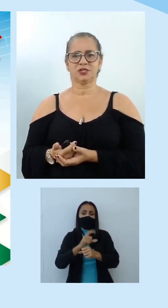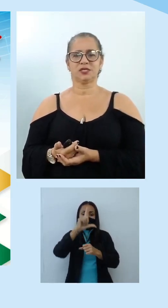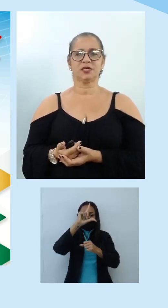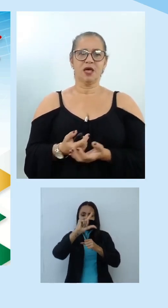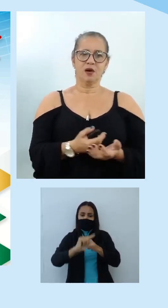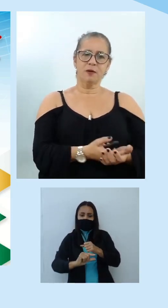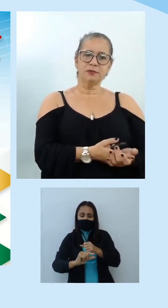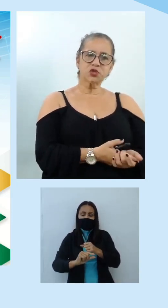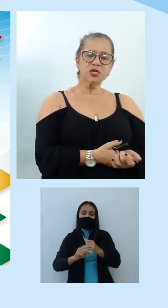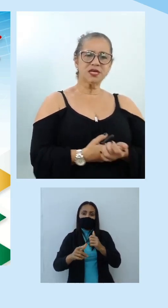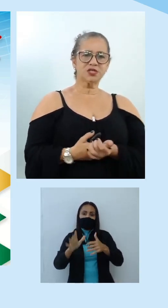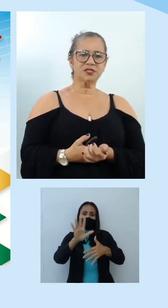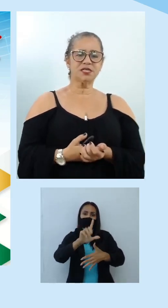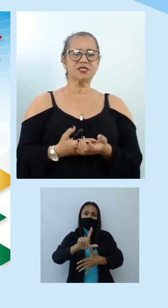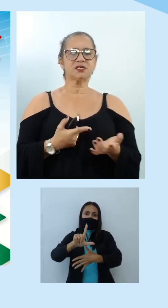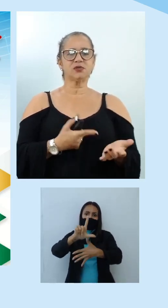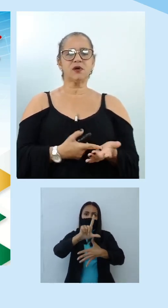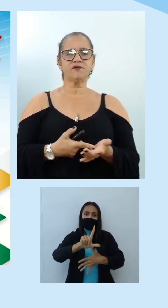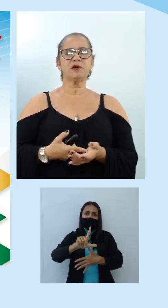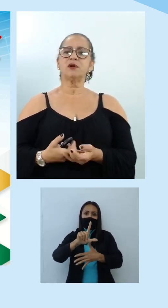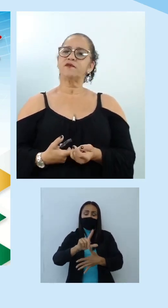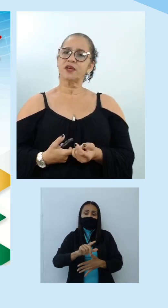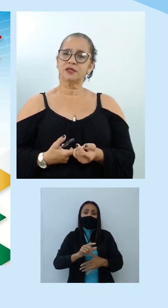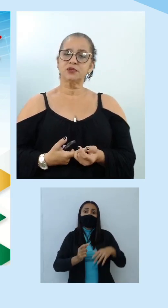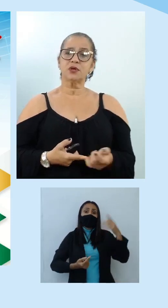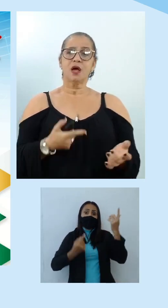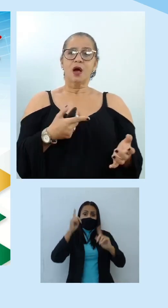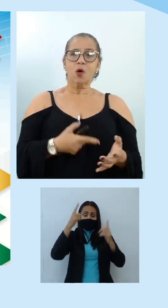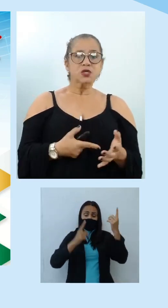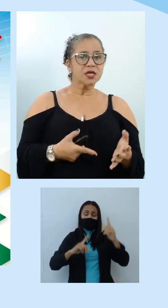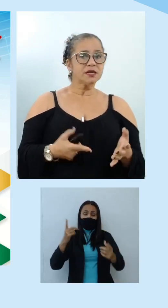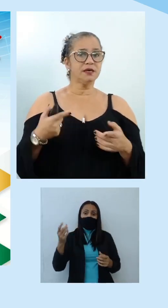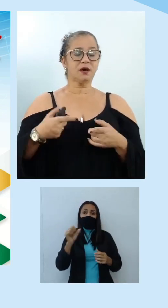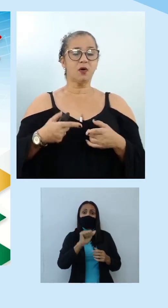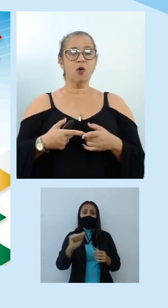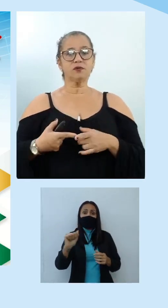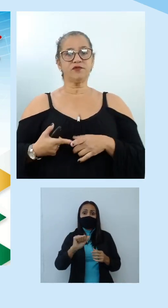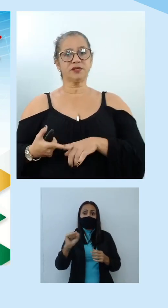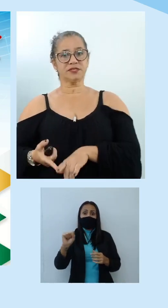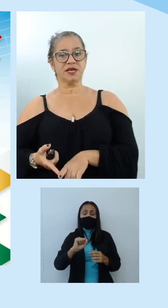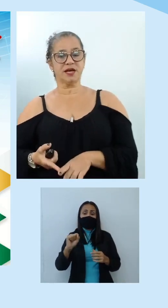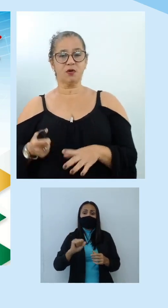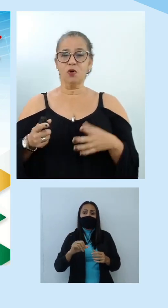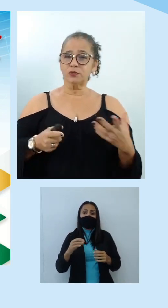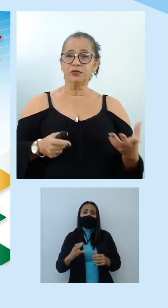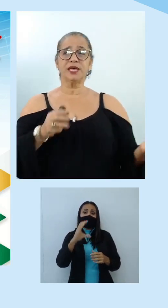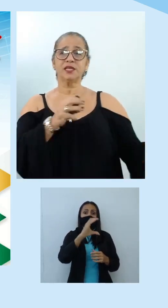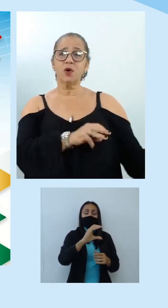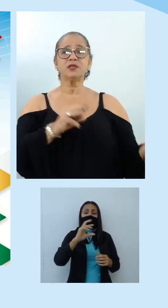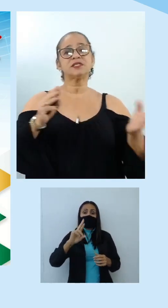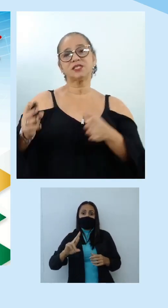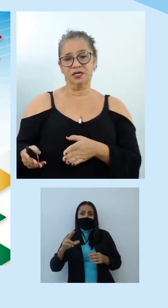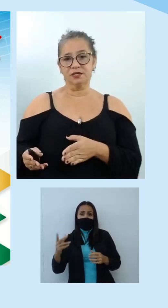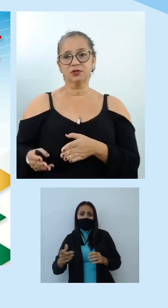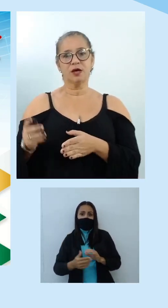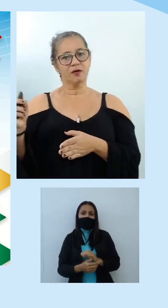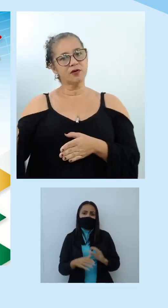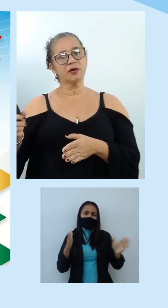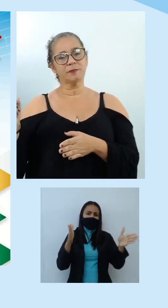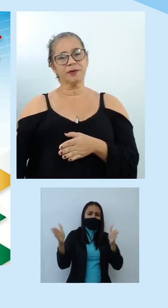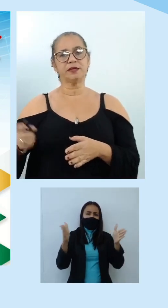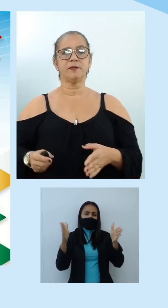latino-americana, gente, como no Chile e Argentina, que são 9,9 anos, Costa Rica, entre 8 a 7